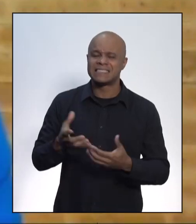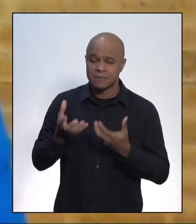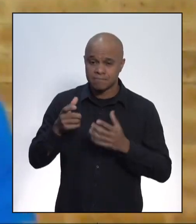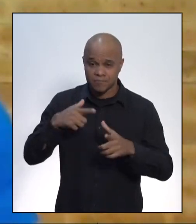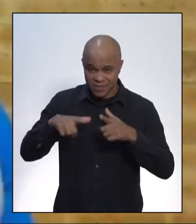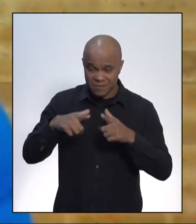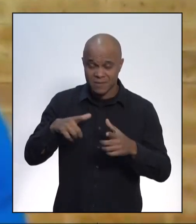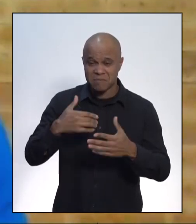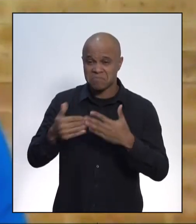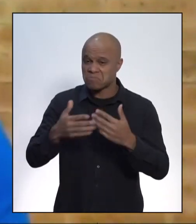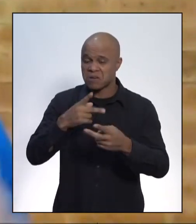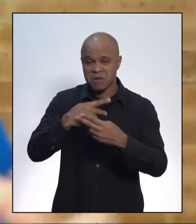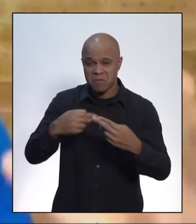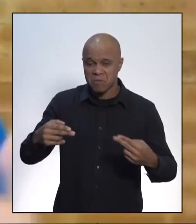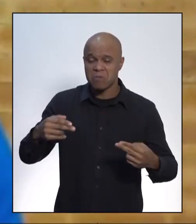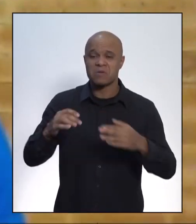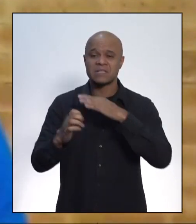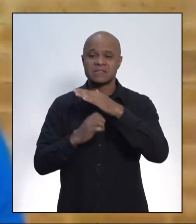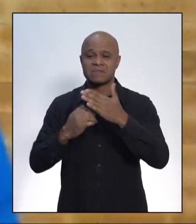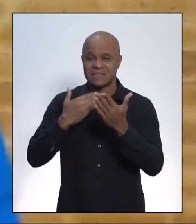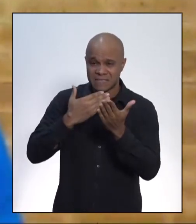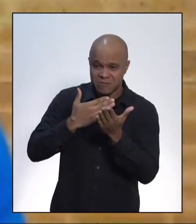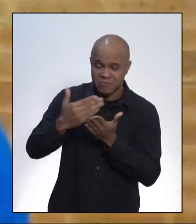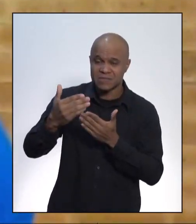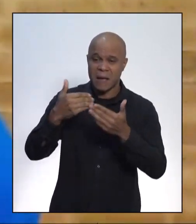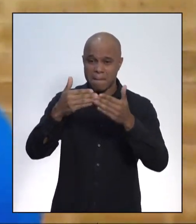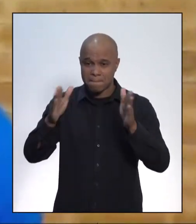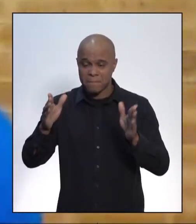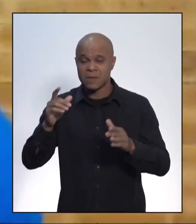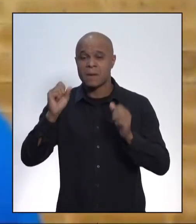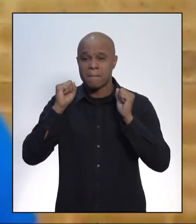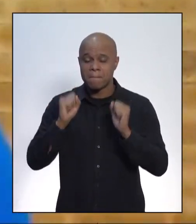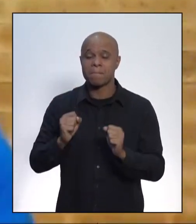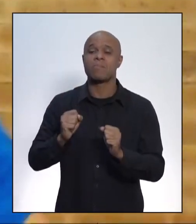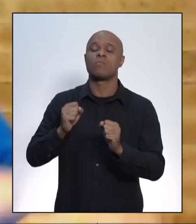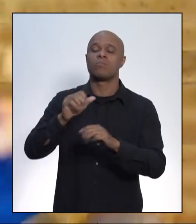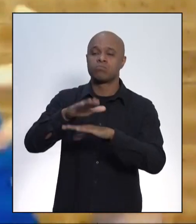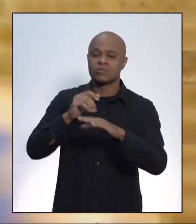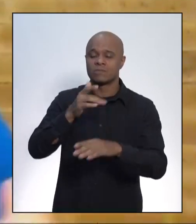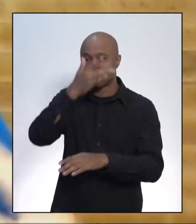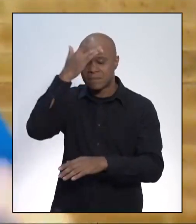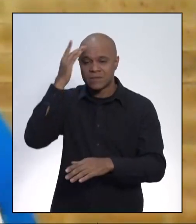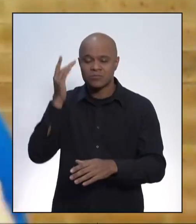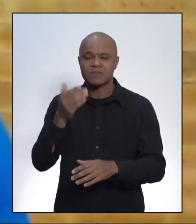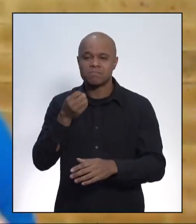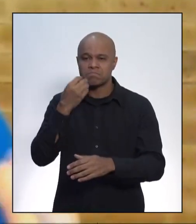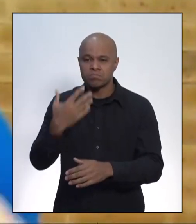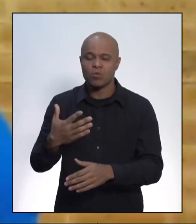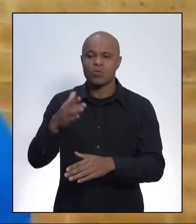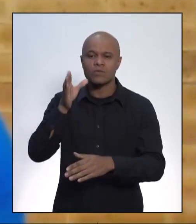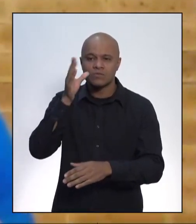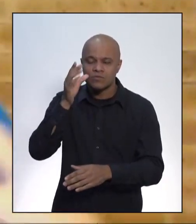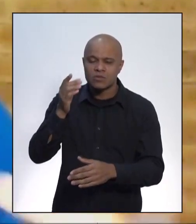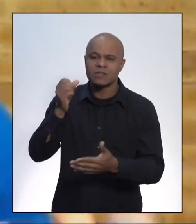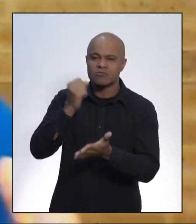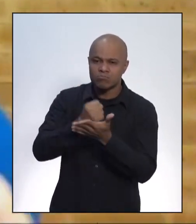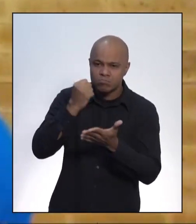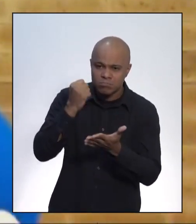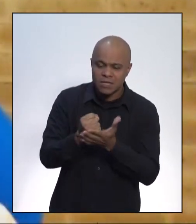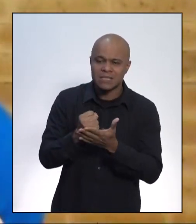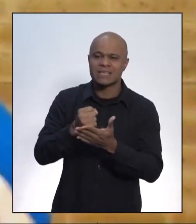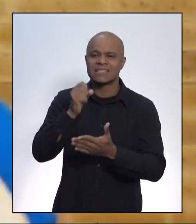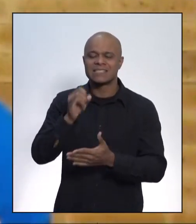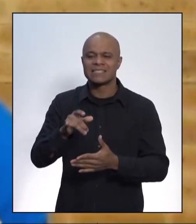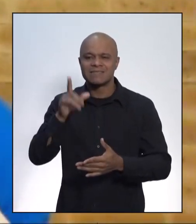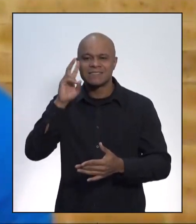algumas coisas, cara, o mais importante de tudo é você investir em pessoas boas, melhores que vocês, cara, pessoas que vão realmente agregar. Se você enxerga que você